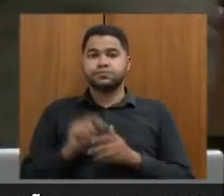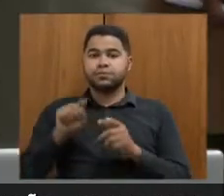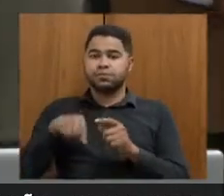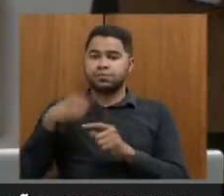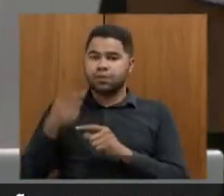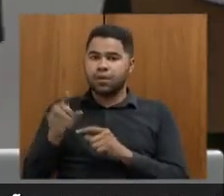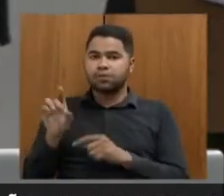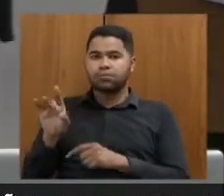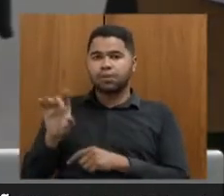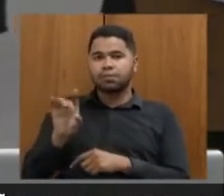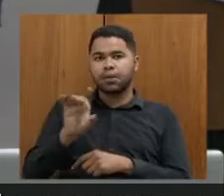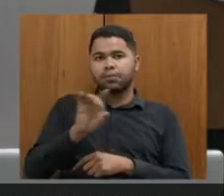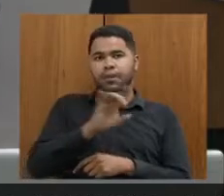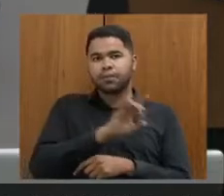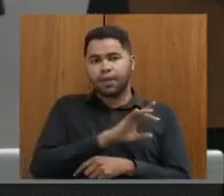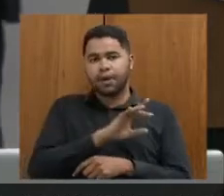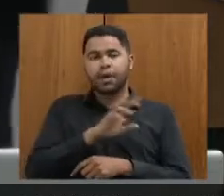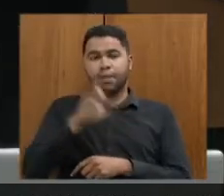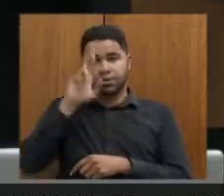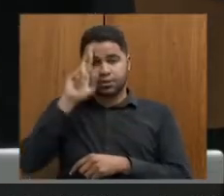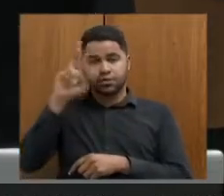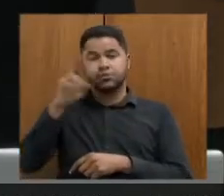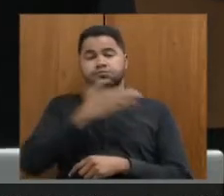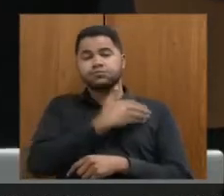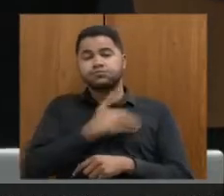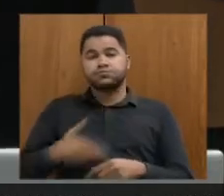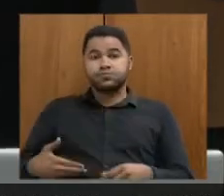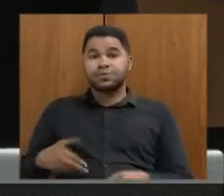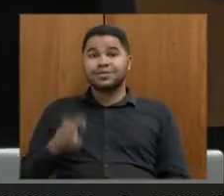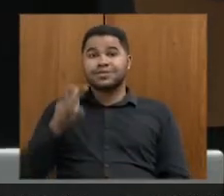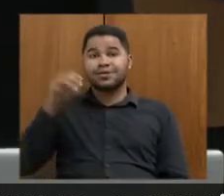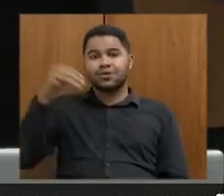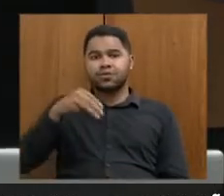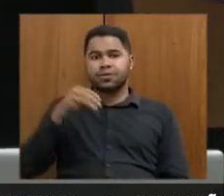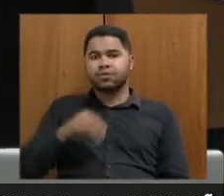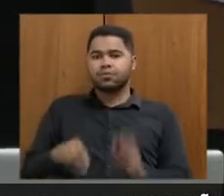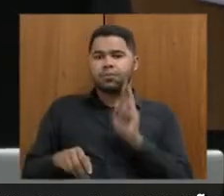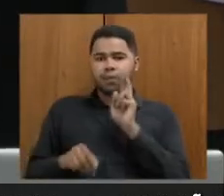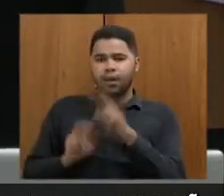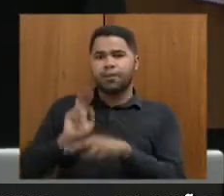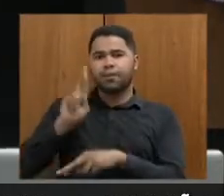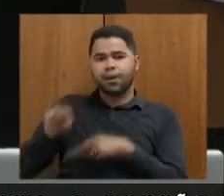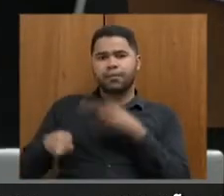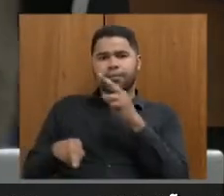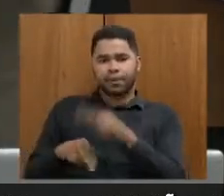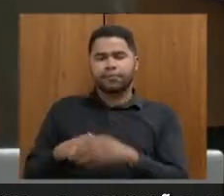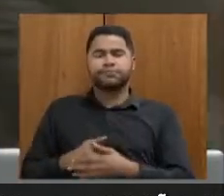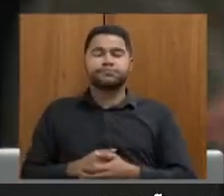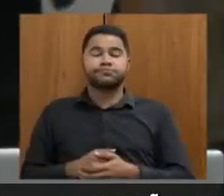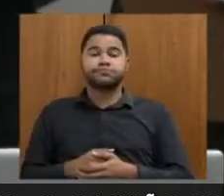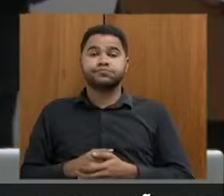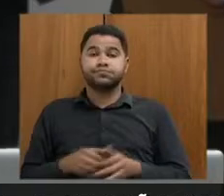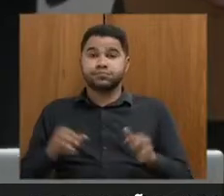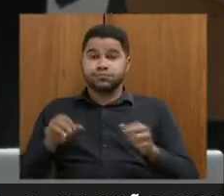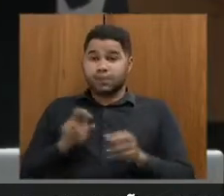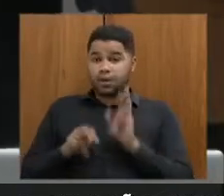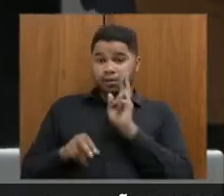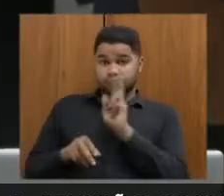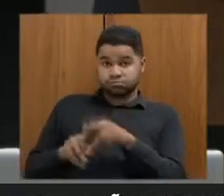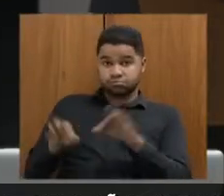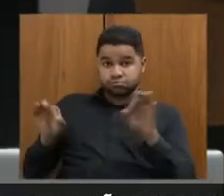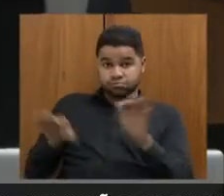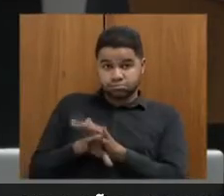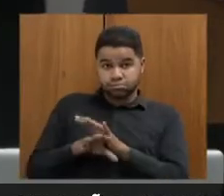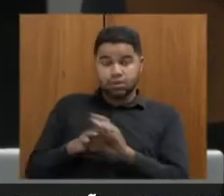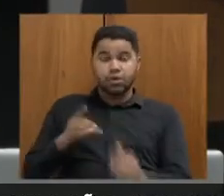cada interpelação à autoridade Estadual disporá de cinco minutos para e após a resposta da autoridade